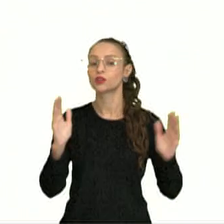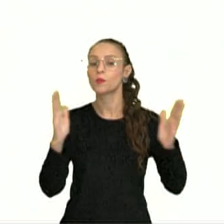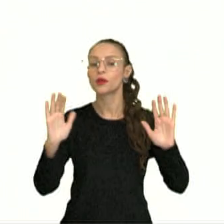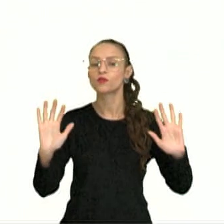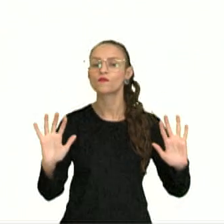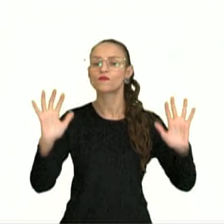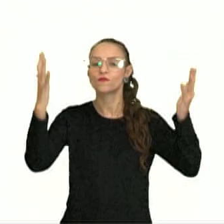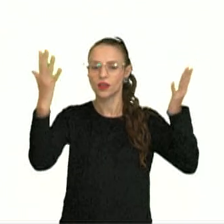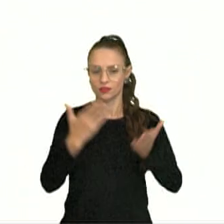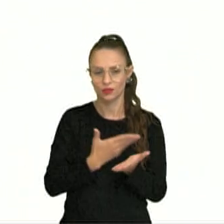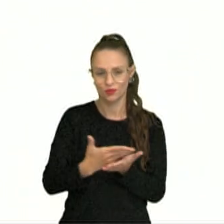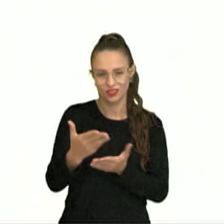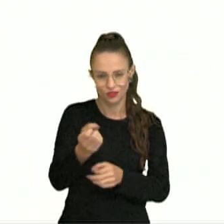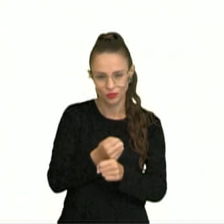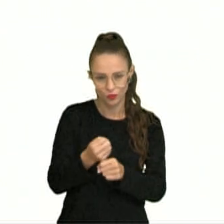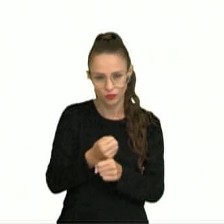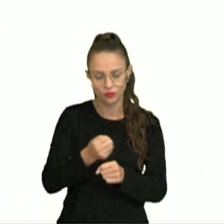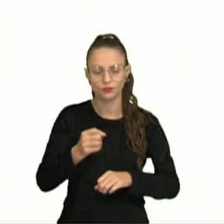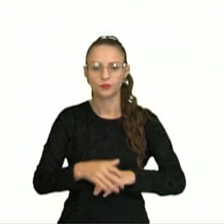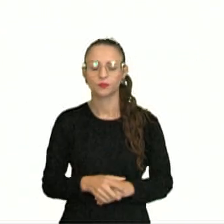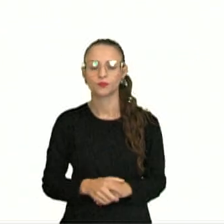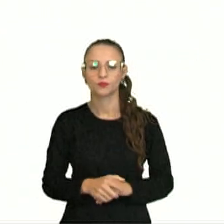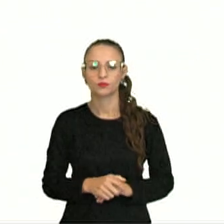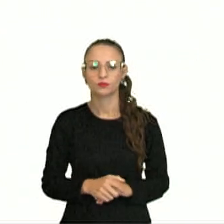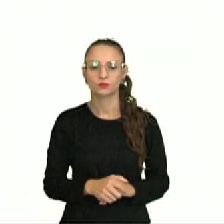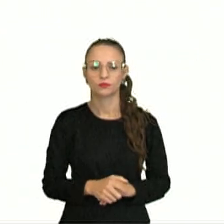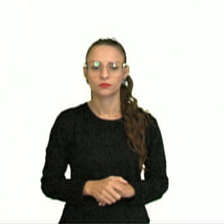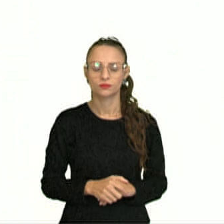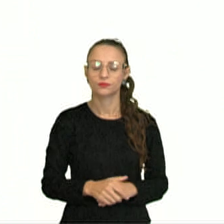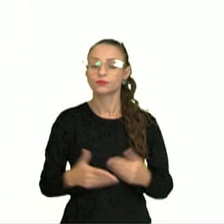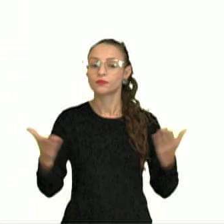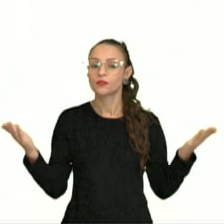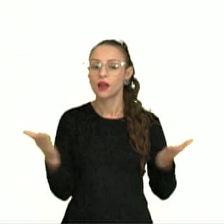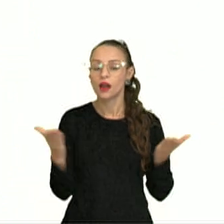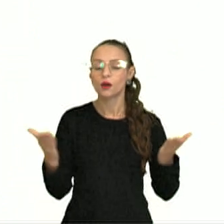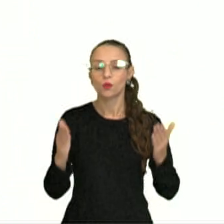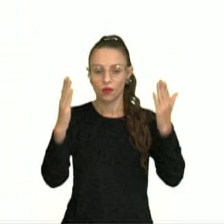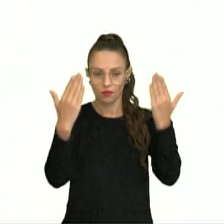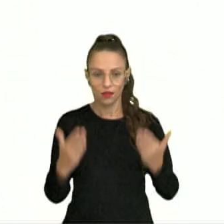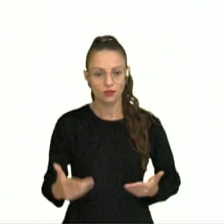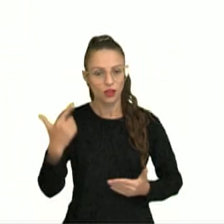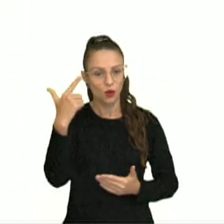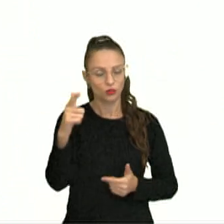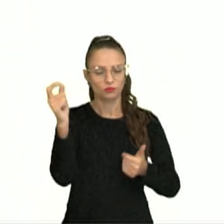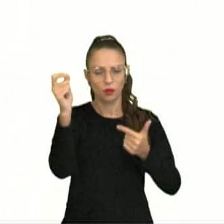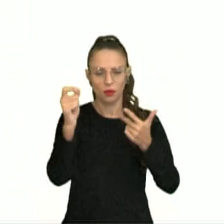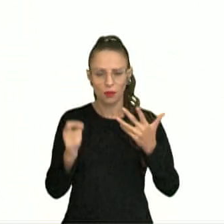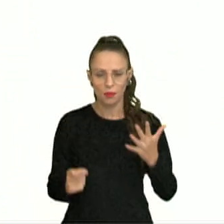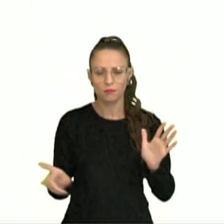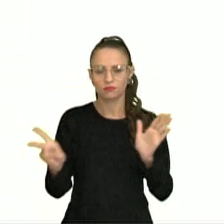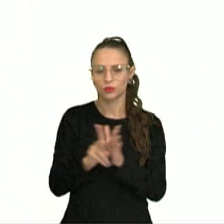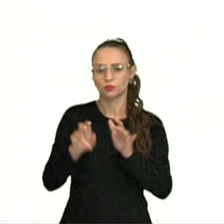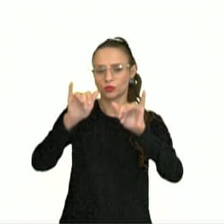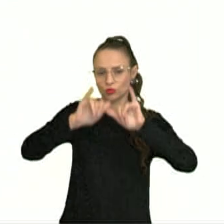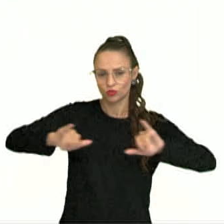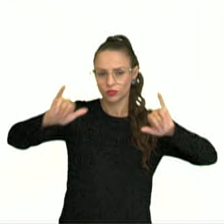festividades do início do ano. Agora vamos analisar mais alguns aspectos dessa notícia. Vamos